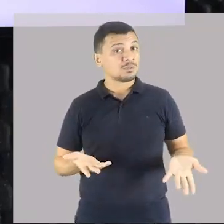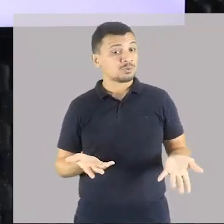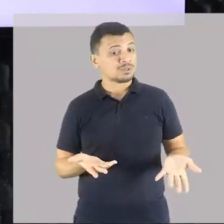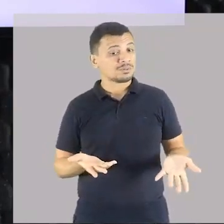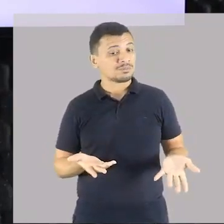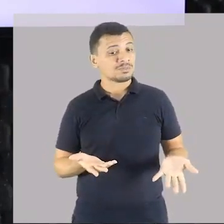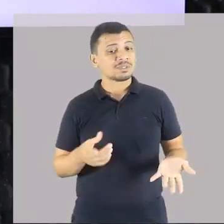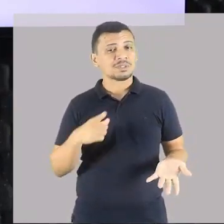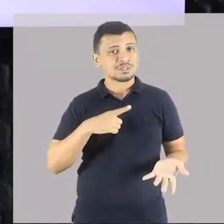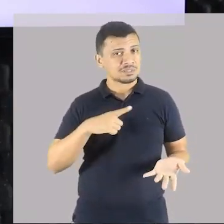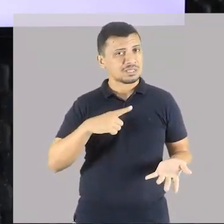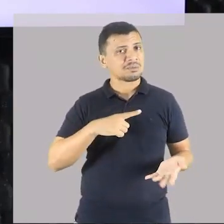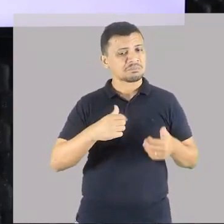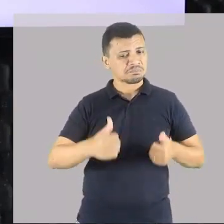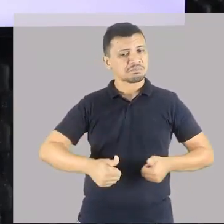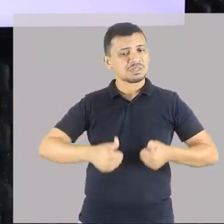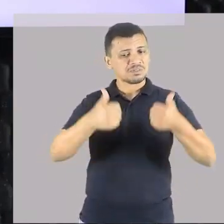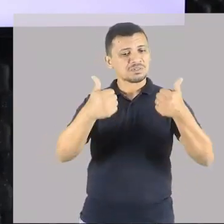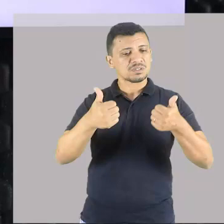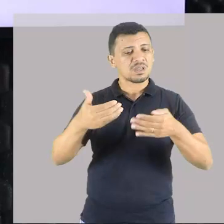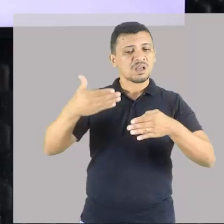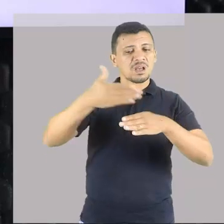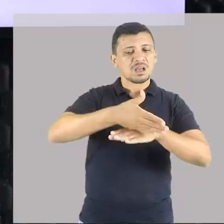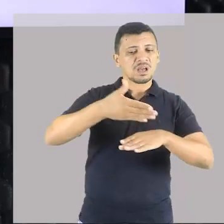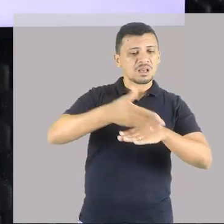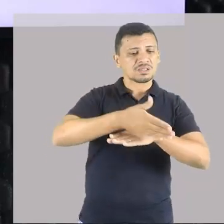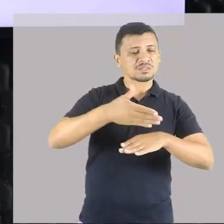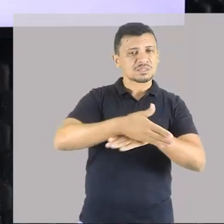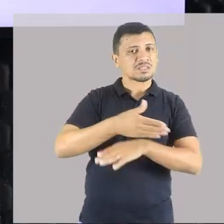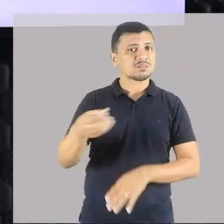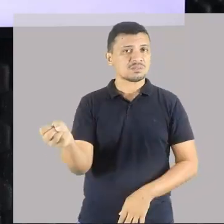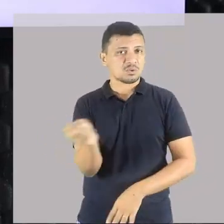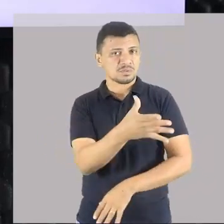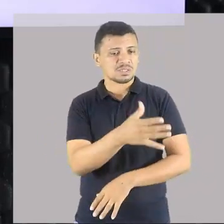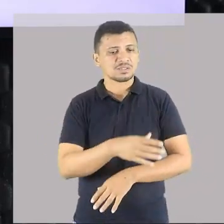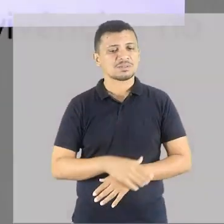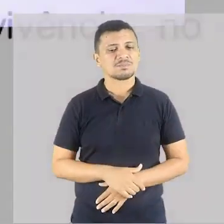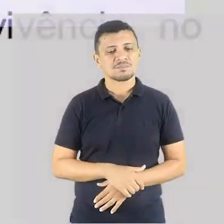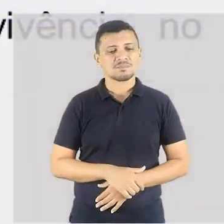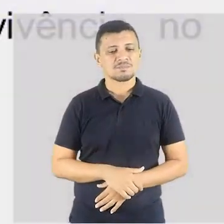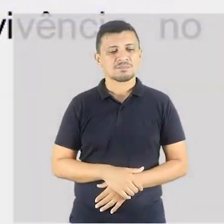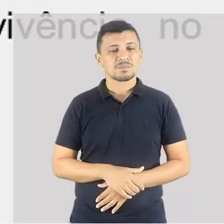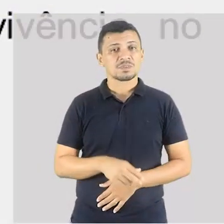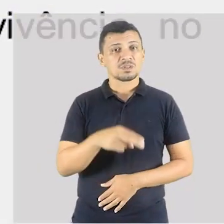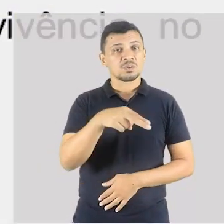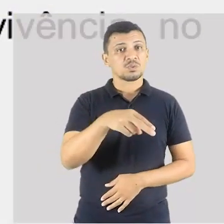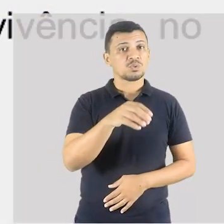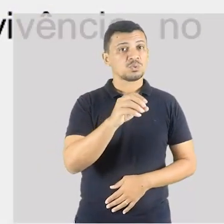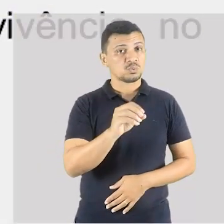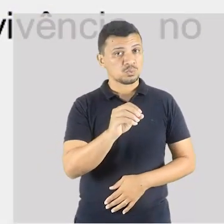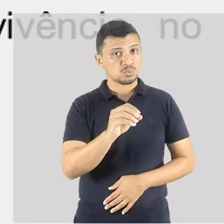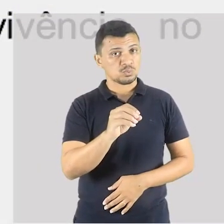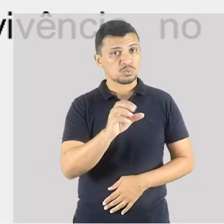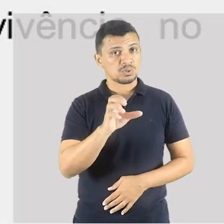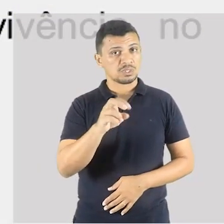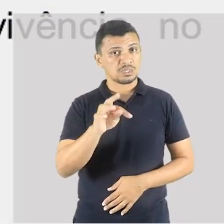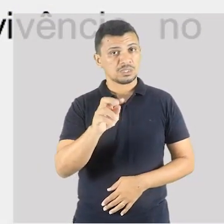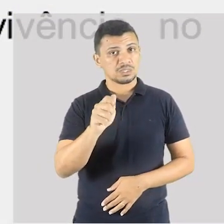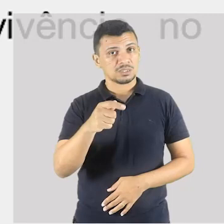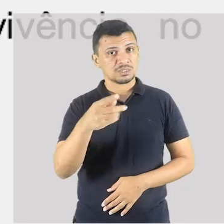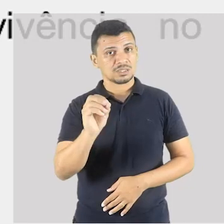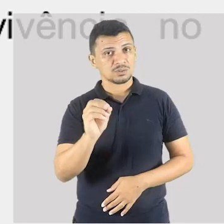entanto, traz benefícios, como o acesso às novidades. Olha só, no entanto, traz